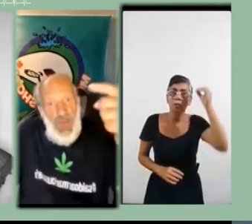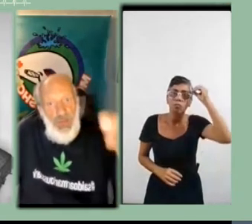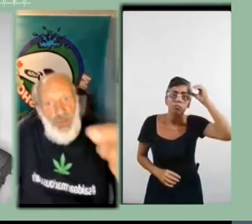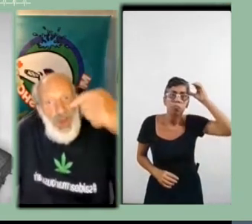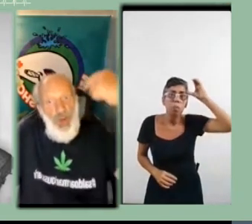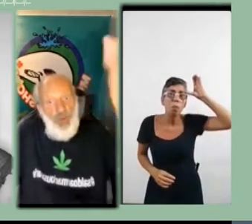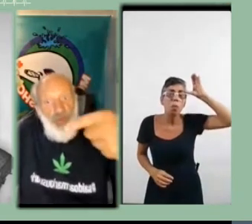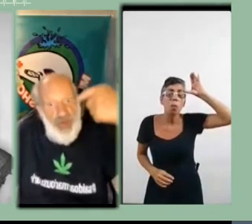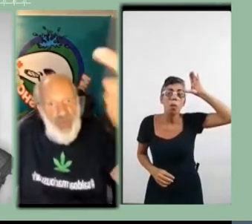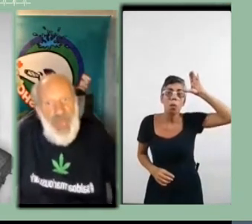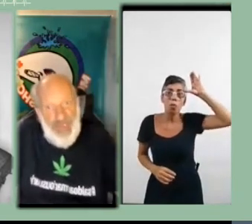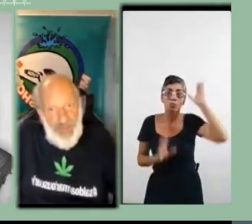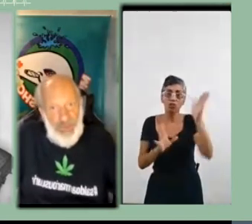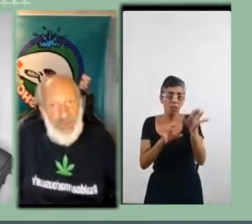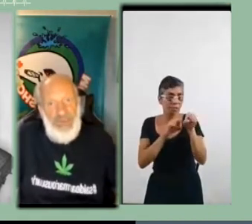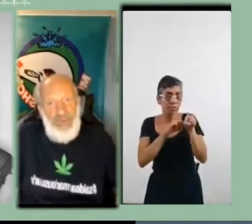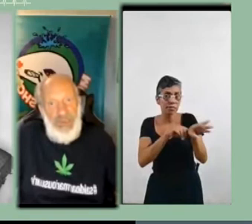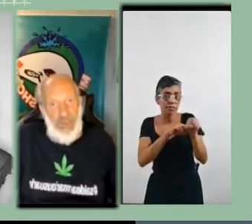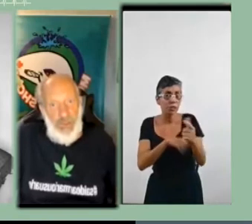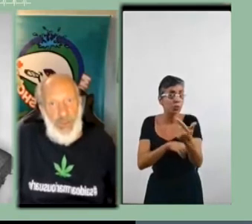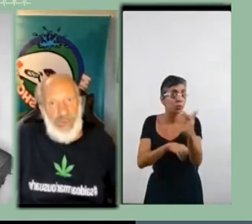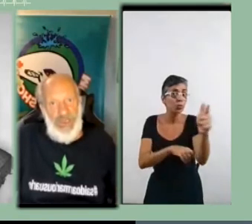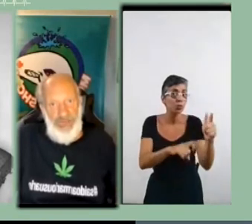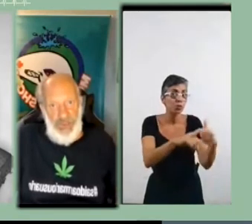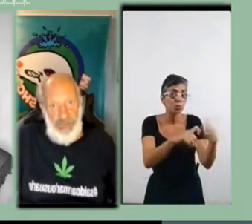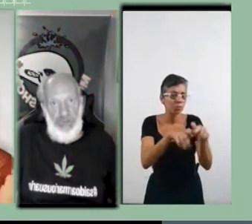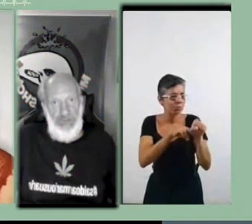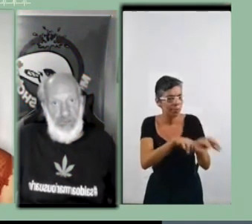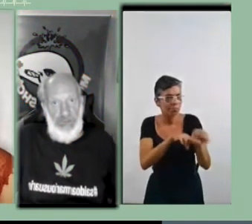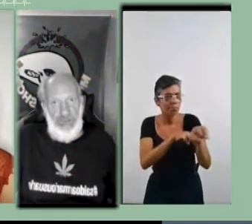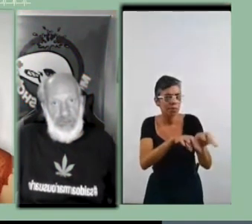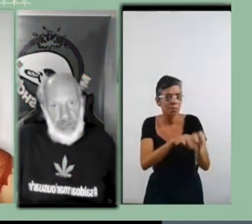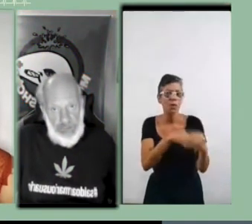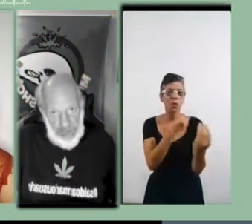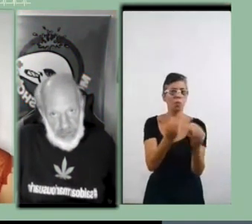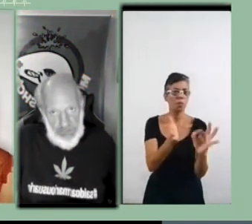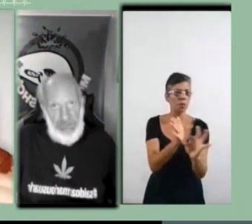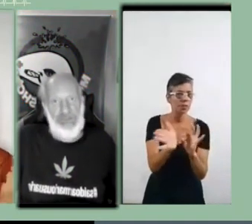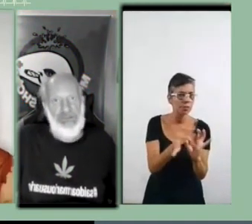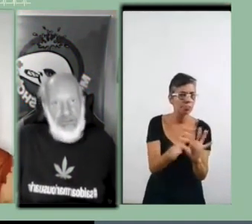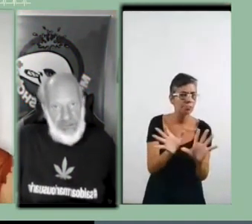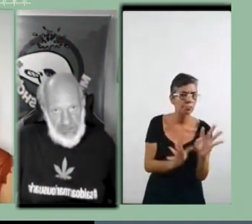dando aula para outros médicos e ensinando a prescrever. Isso. E vamos fazer isso, né?